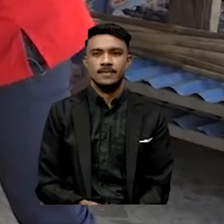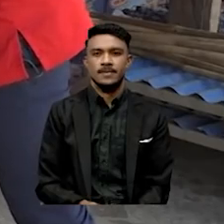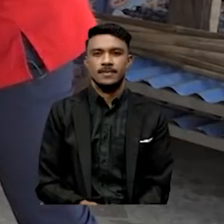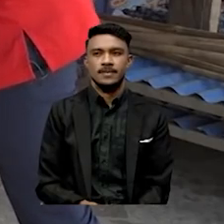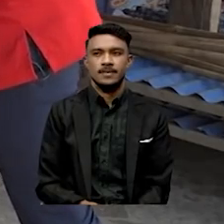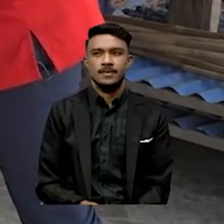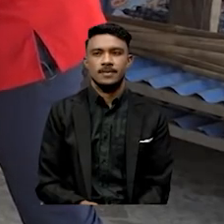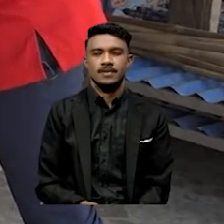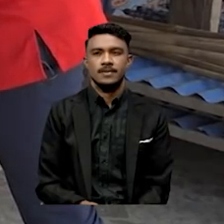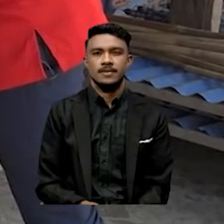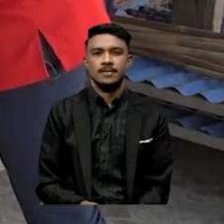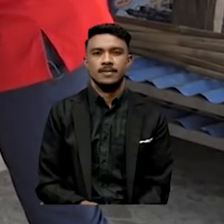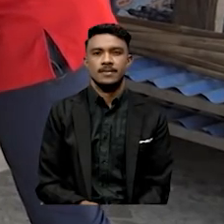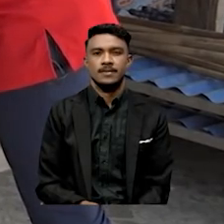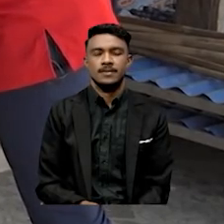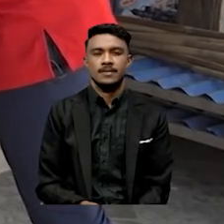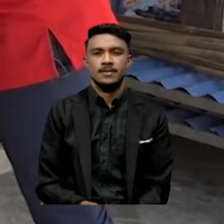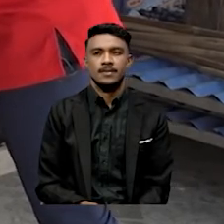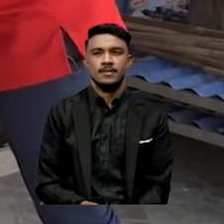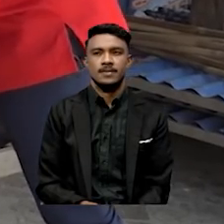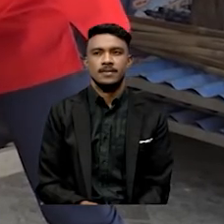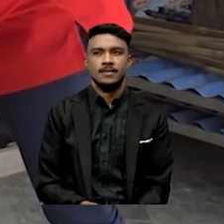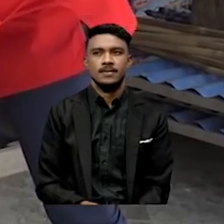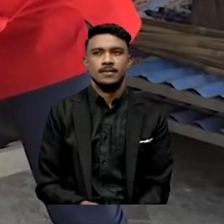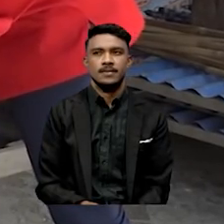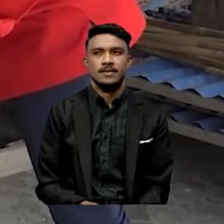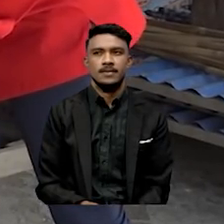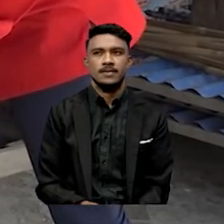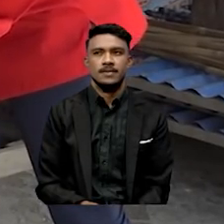Ah, ida neba 95, ida neba 9 dolar.